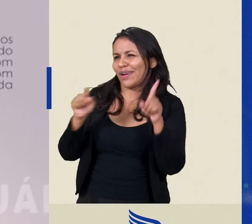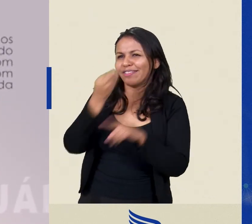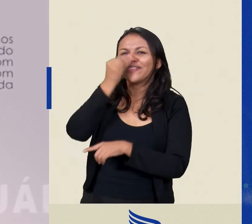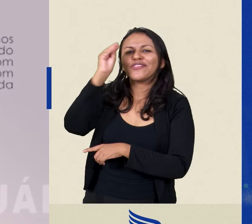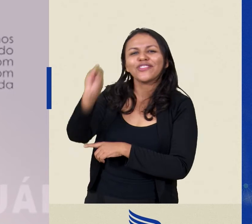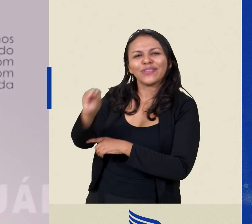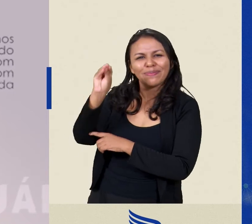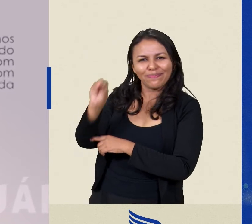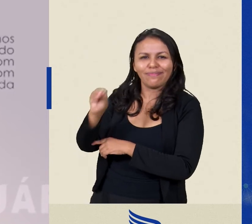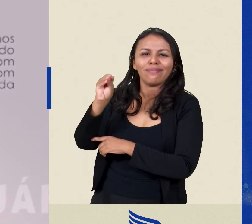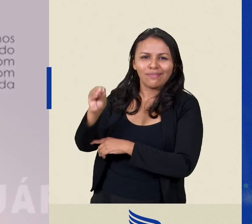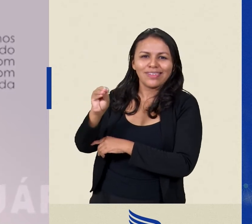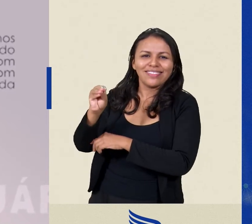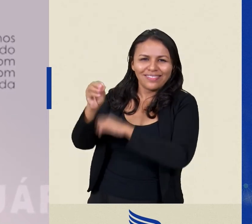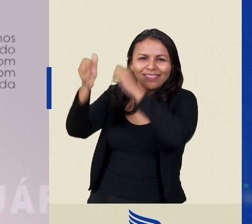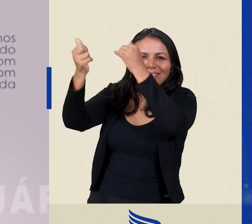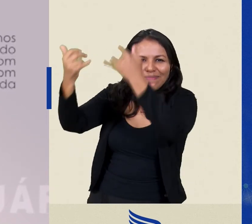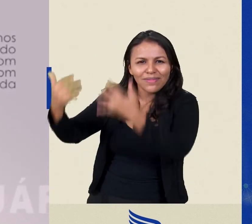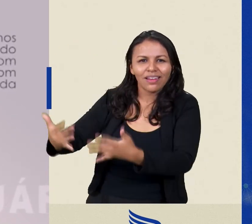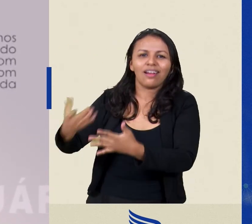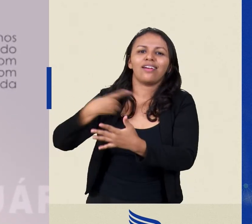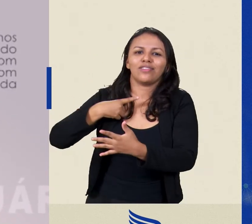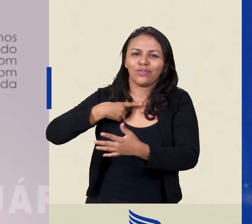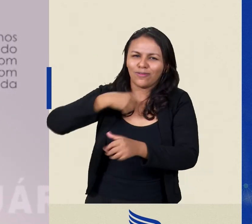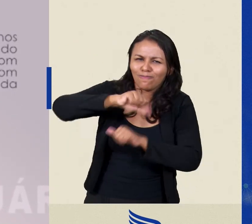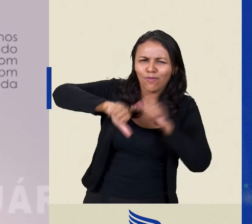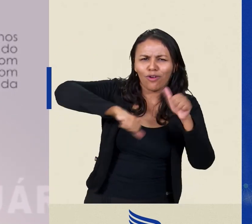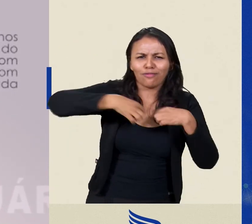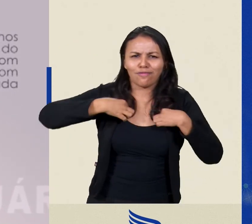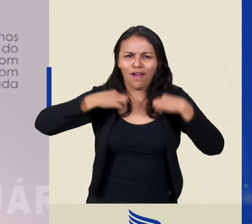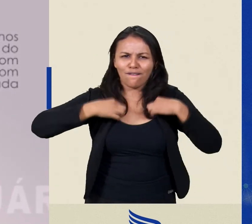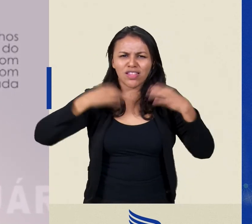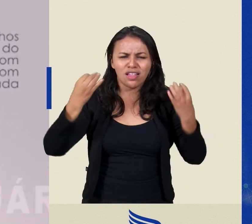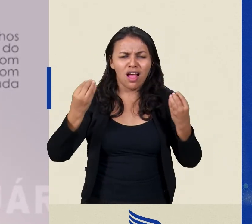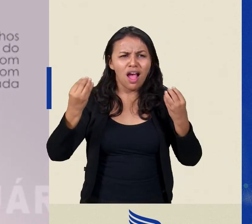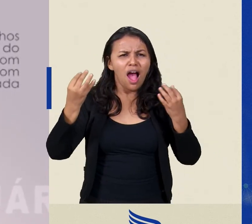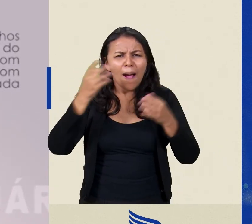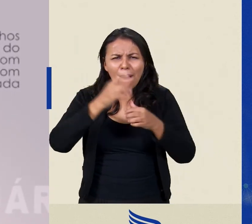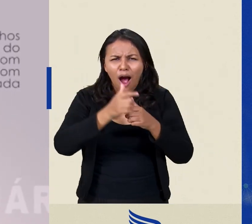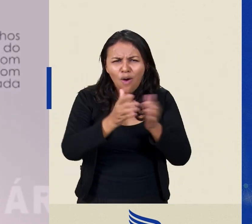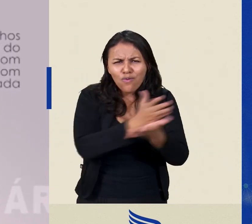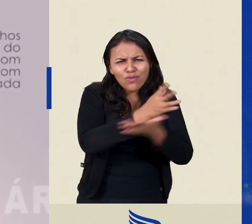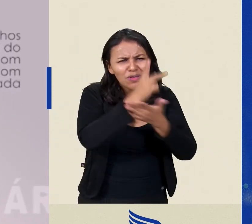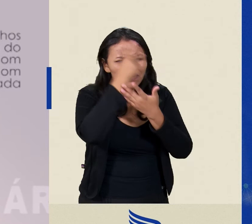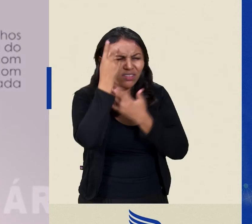A reforma do vestuário é tratada por alguns com grande indiferença